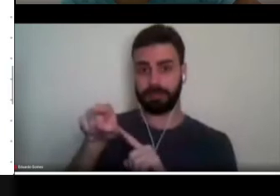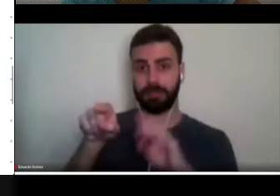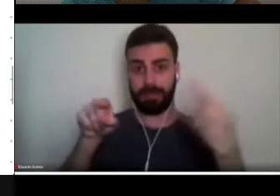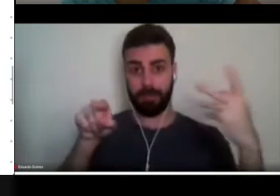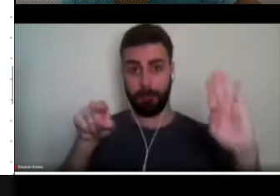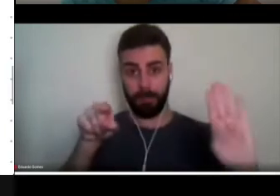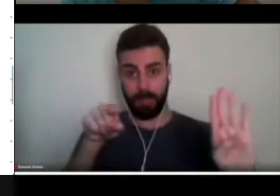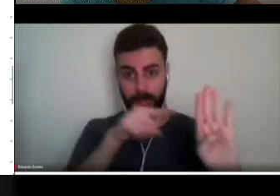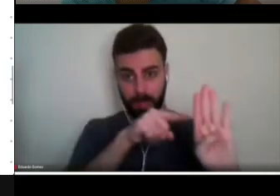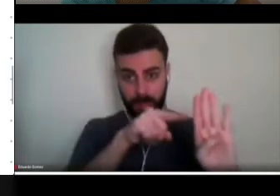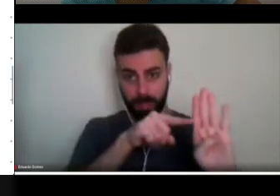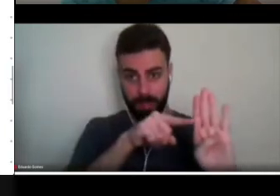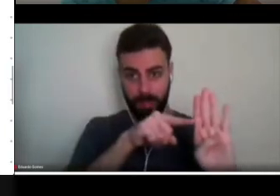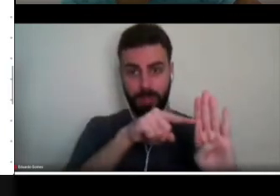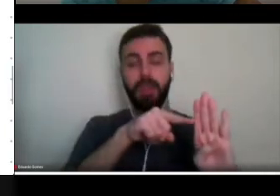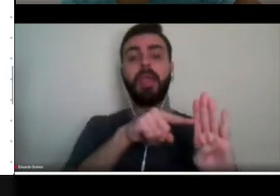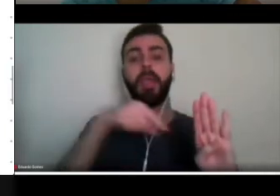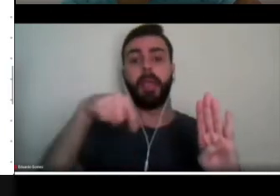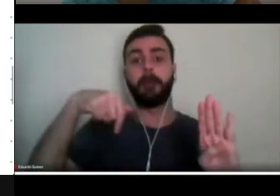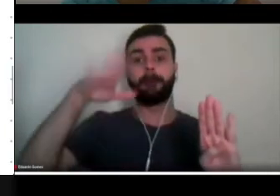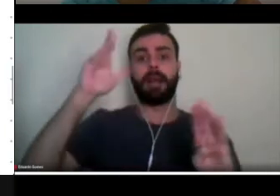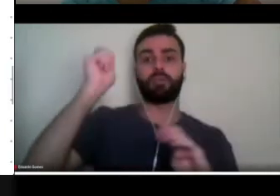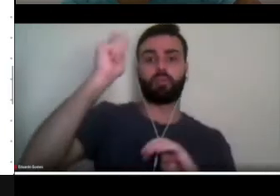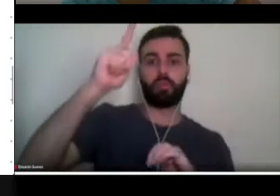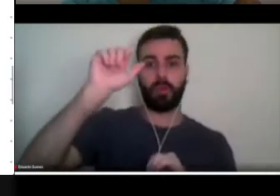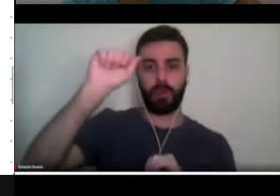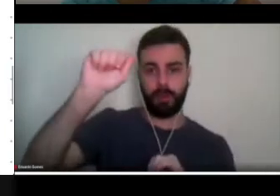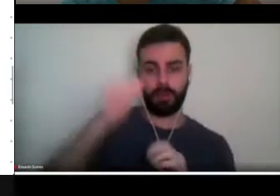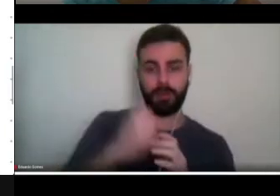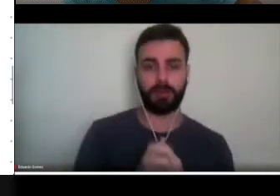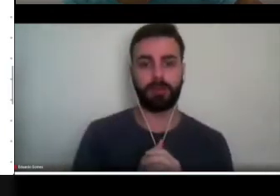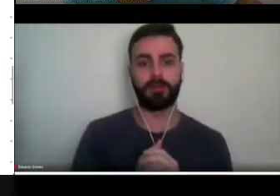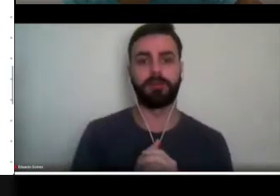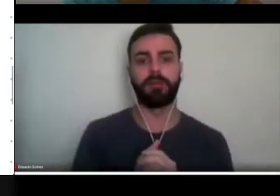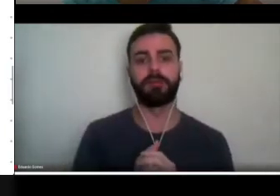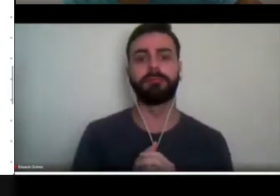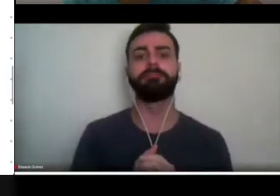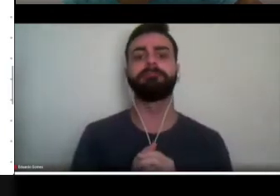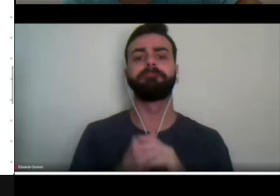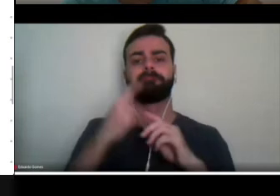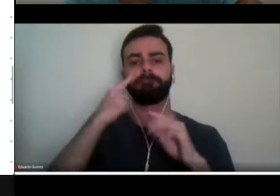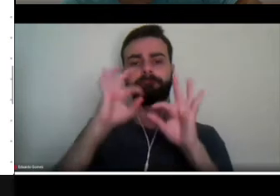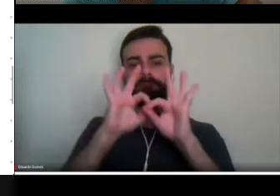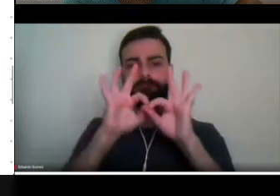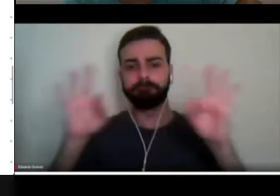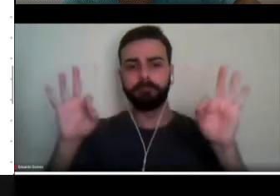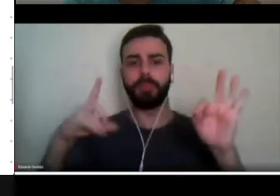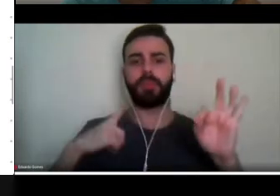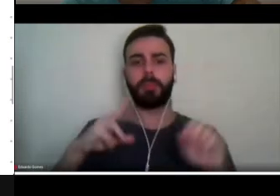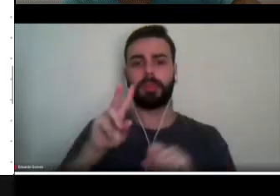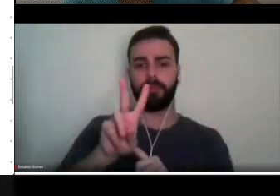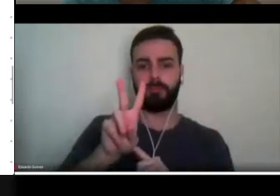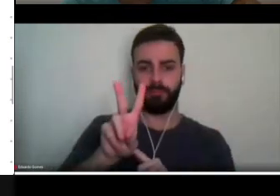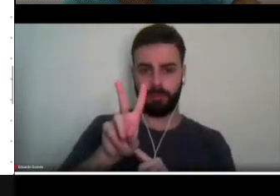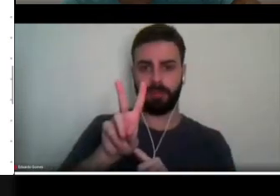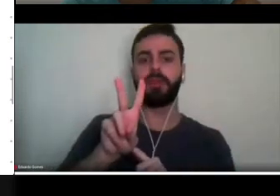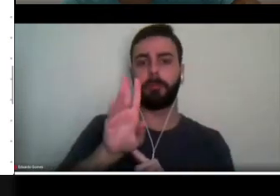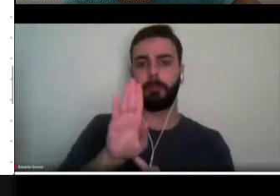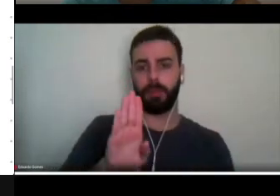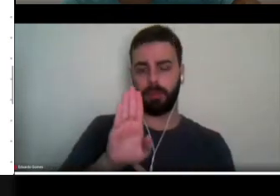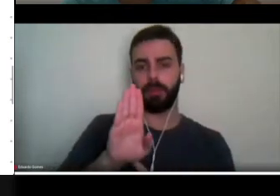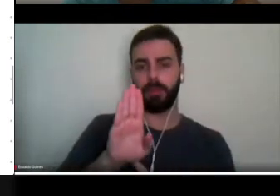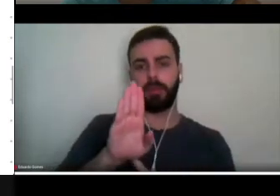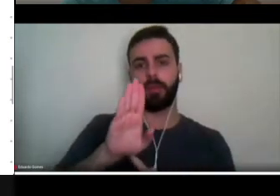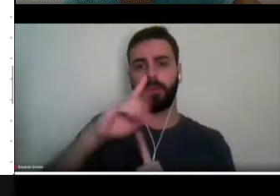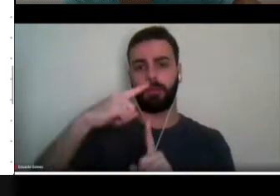colocou também aqui uma velocidade VB maior que zero, só que ele usou uma setinha aqui, ó, maior do que a setinha que ele